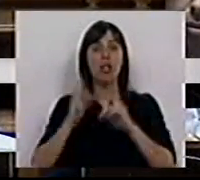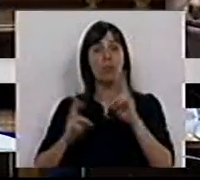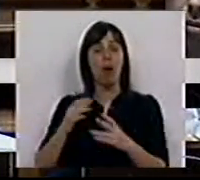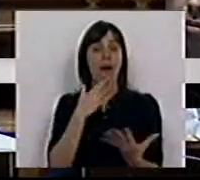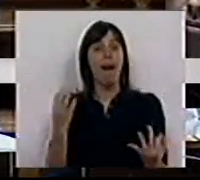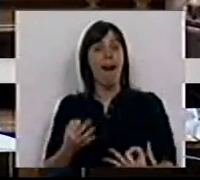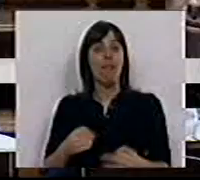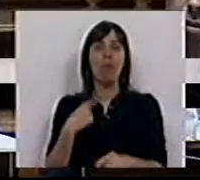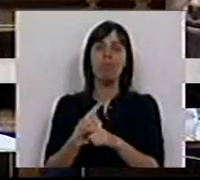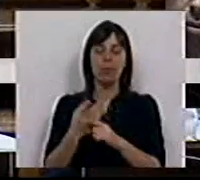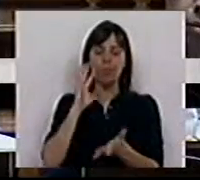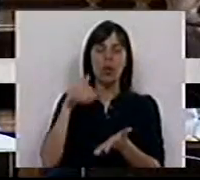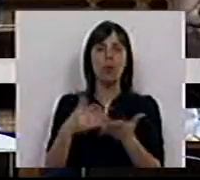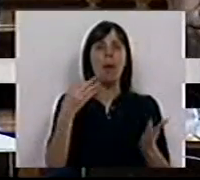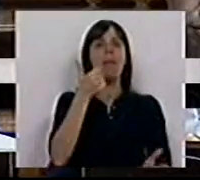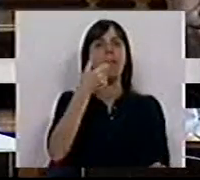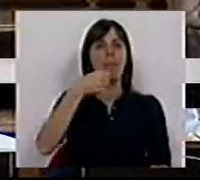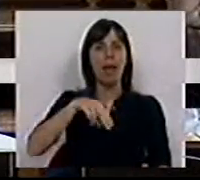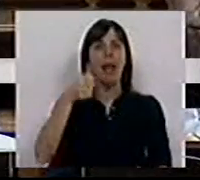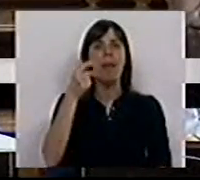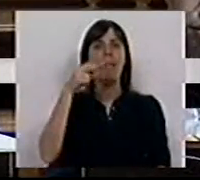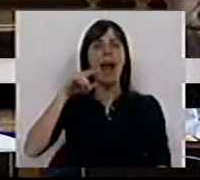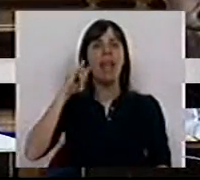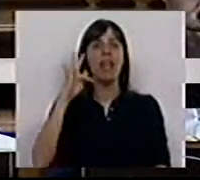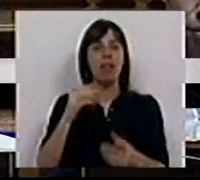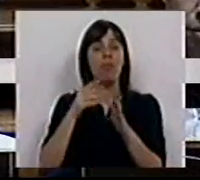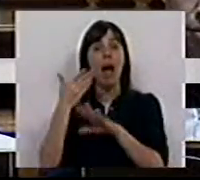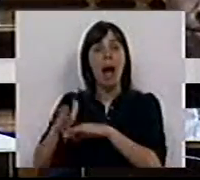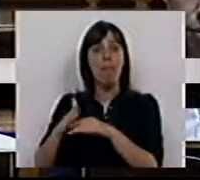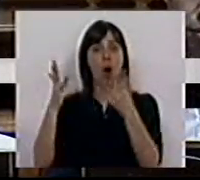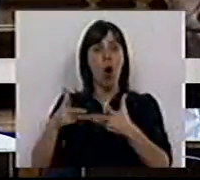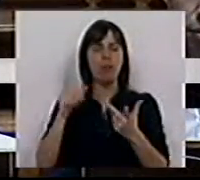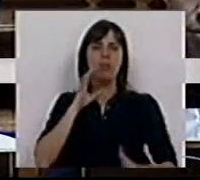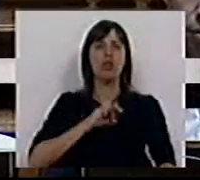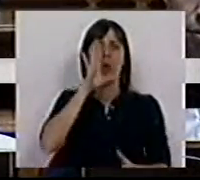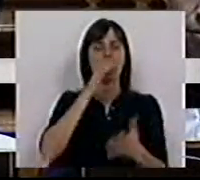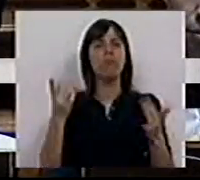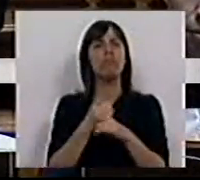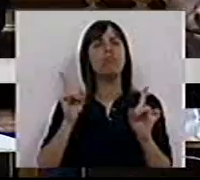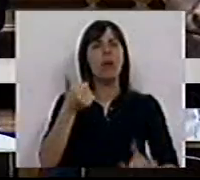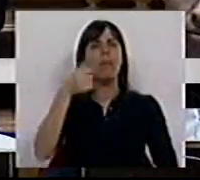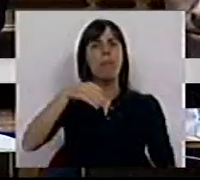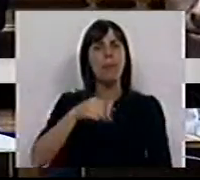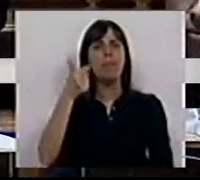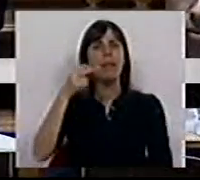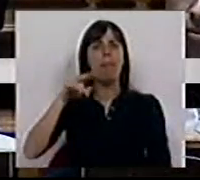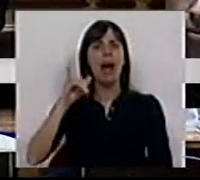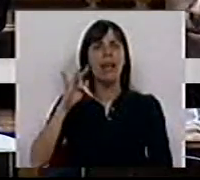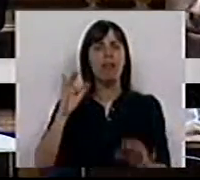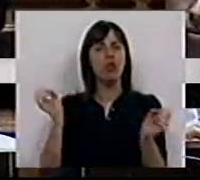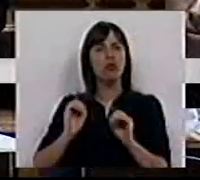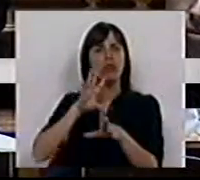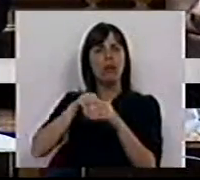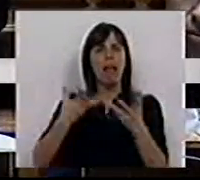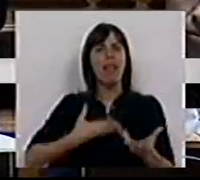é verdade. Também é o resultado do BPN e do BANIF. E sobre desorçamentação, Sra. Ministra, porquê é que o BPN e o BANIF não